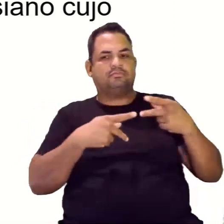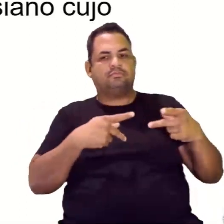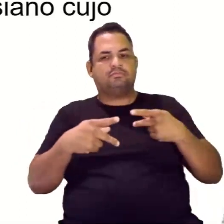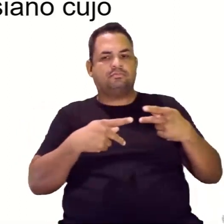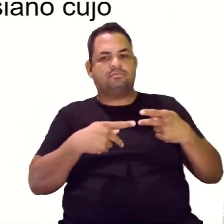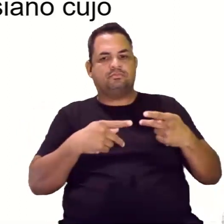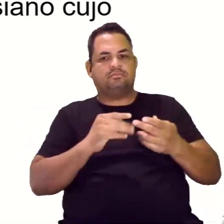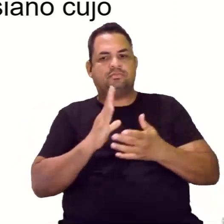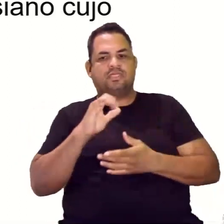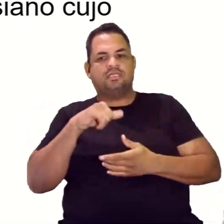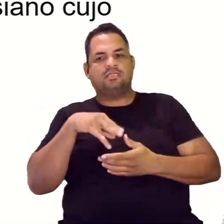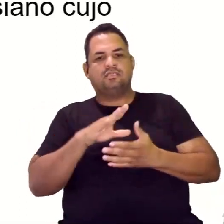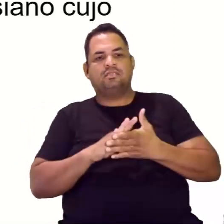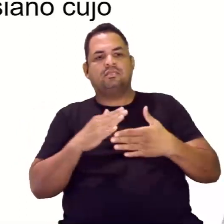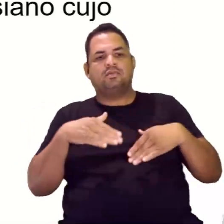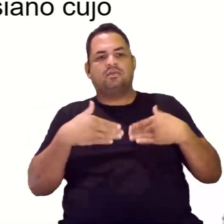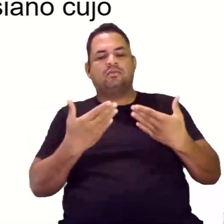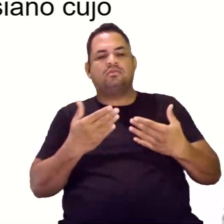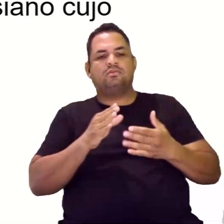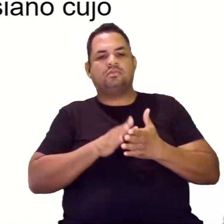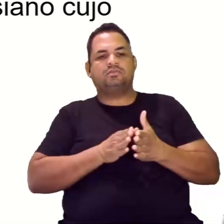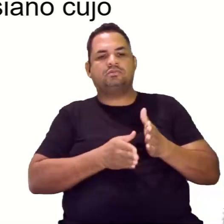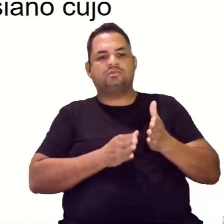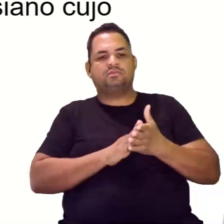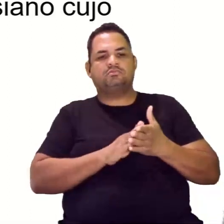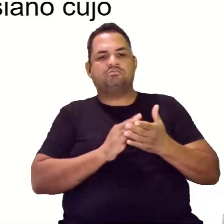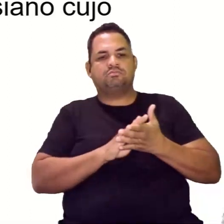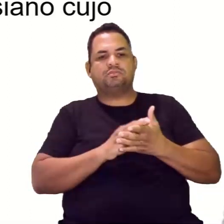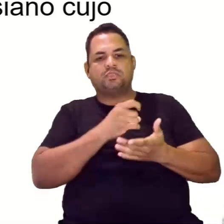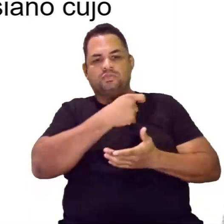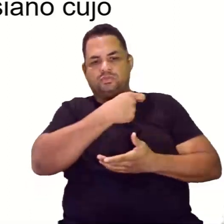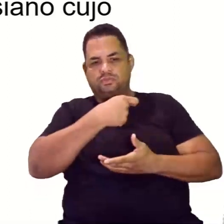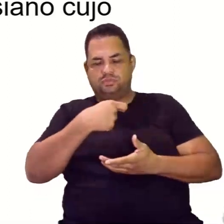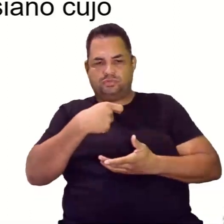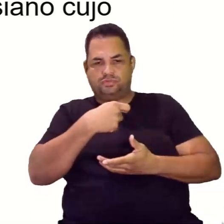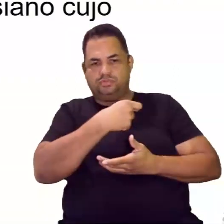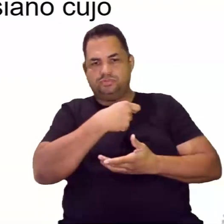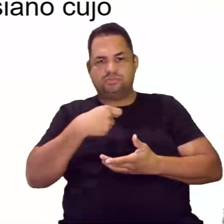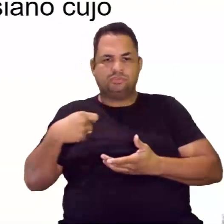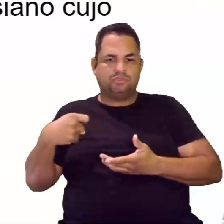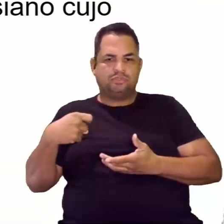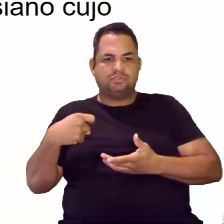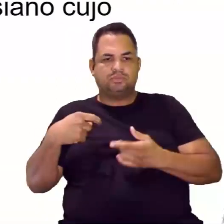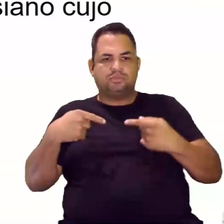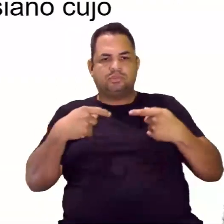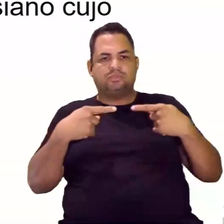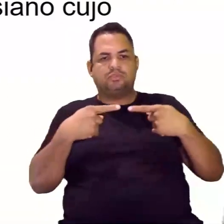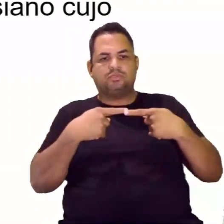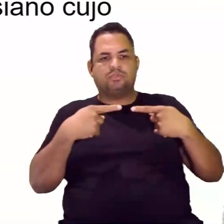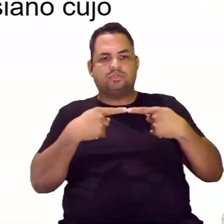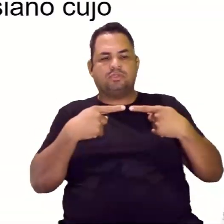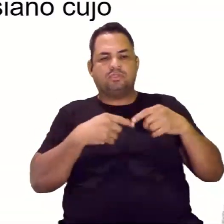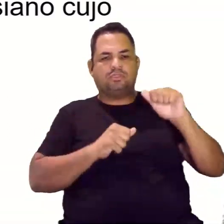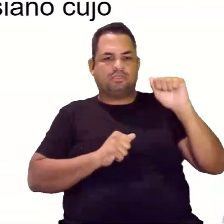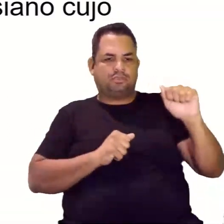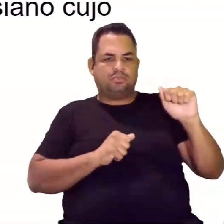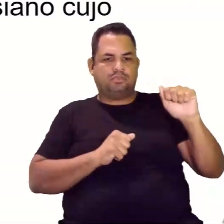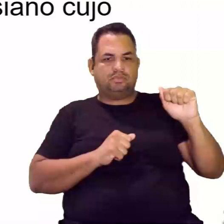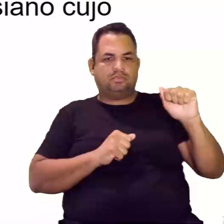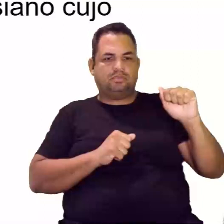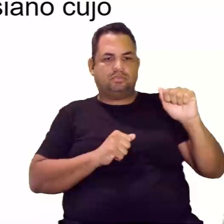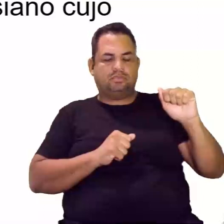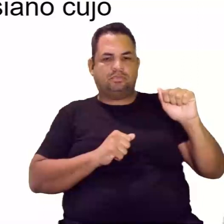um plano cartesiano cujo eixo das abscissas coincide com a Avenida